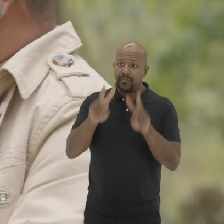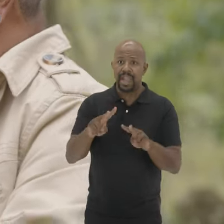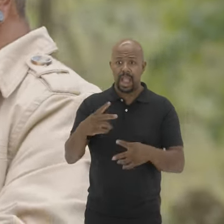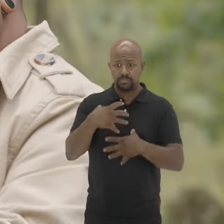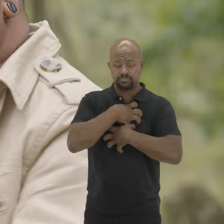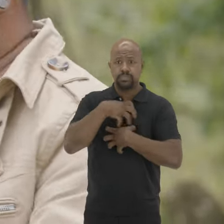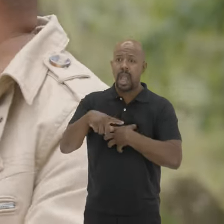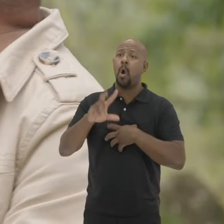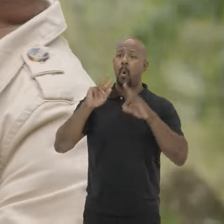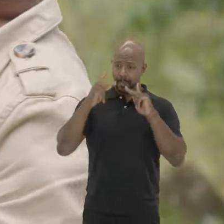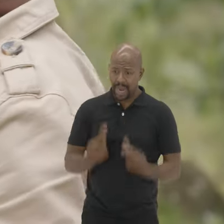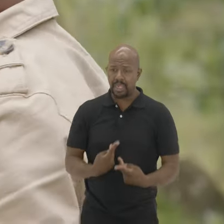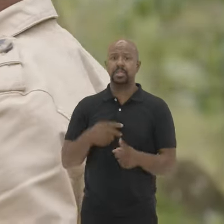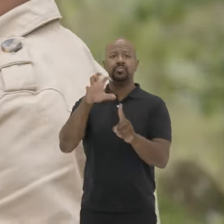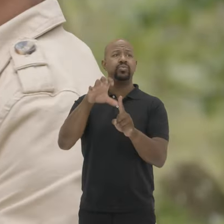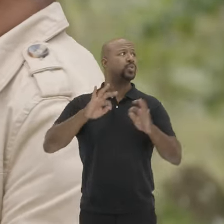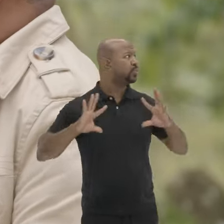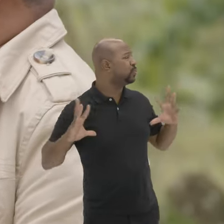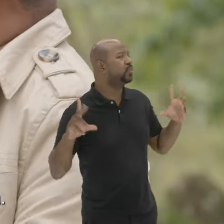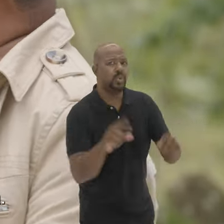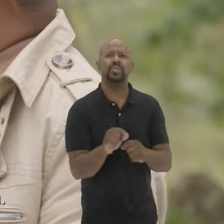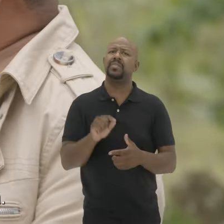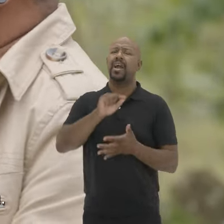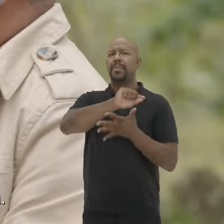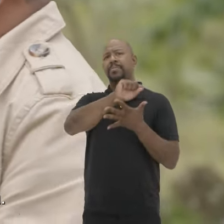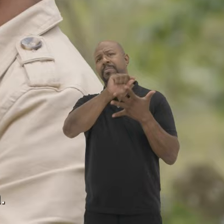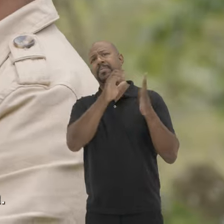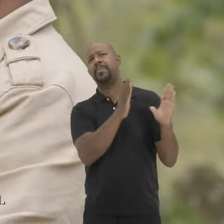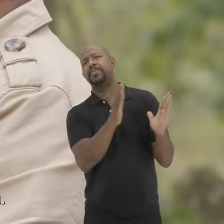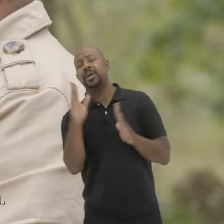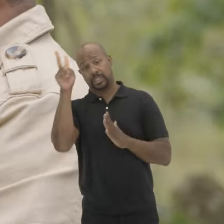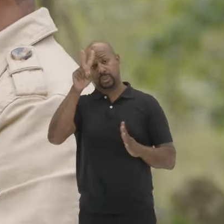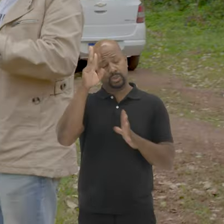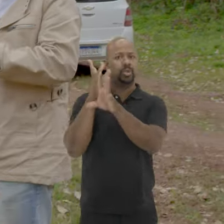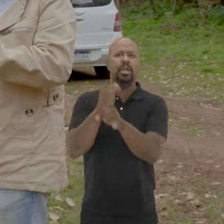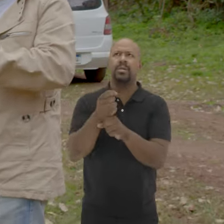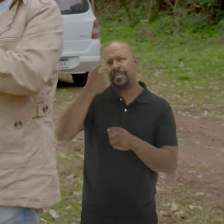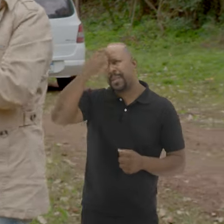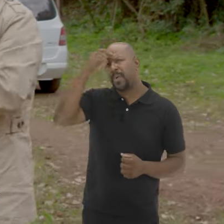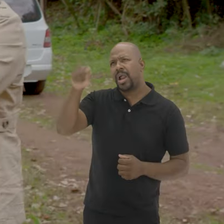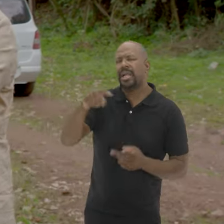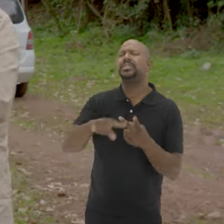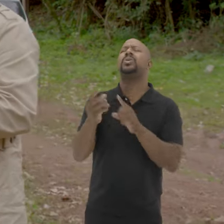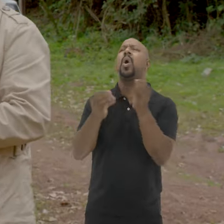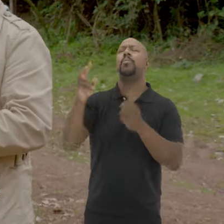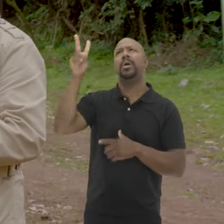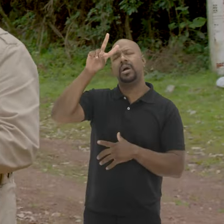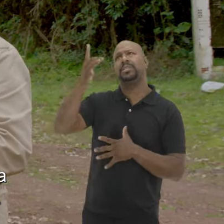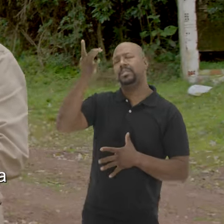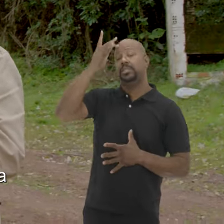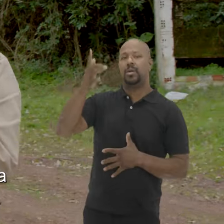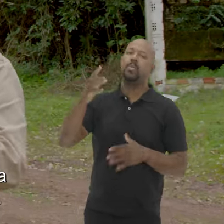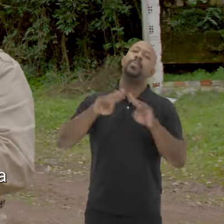ver a presença humana interferindo em todo esse meio ambiente em vários momentos da história então que memória é essa que lugar de